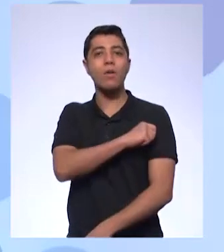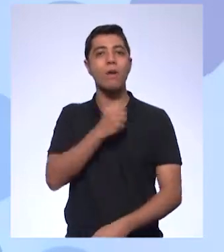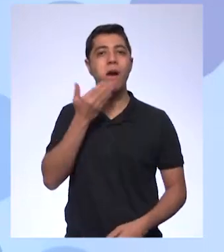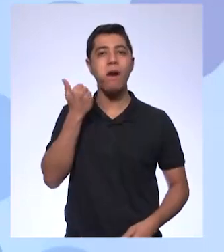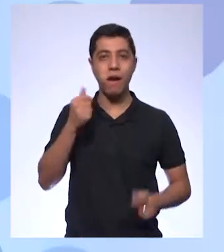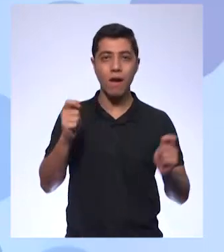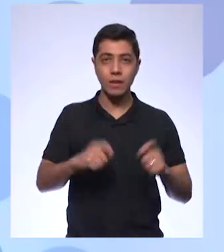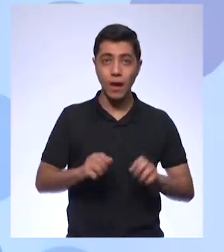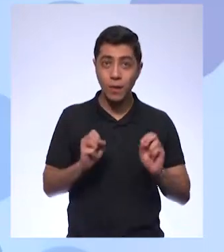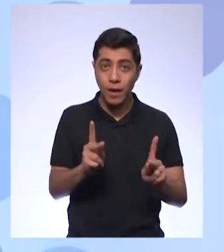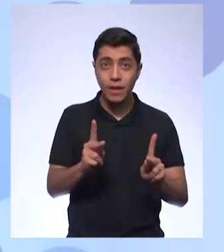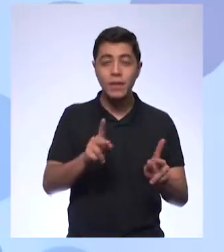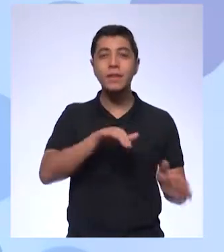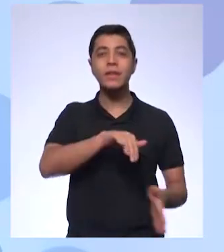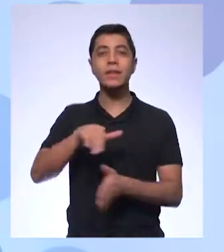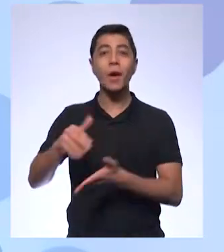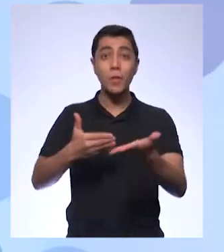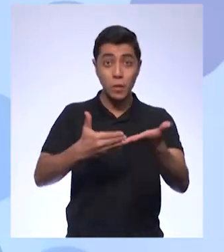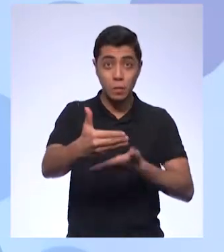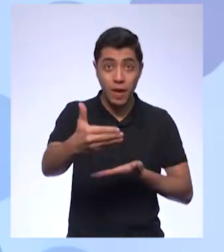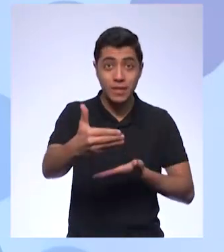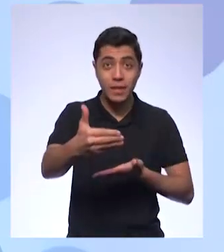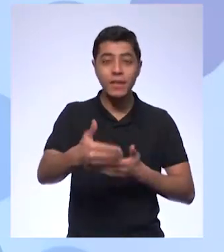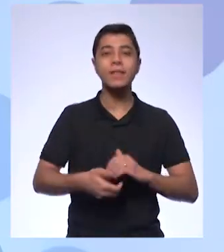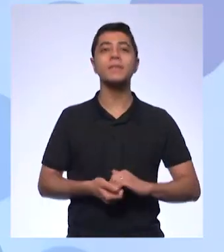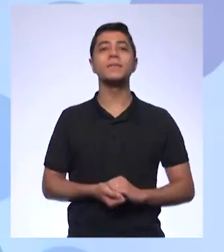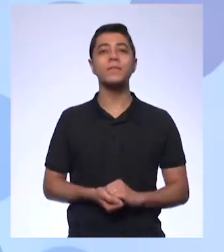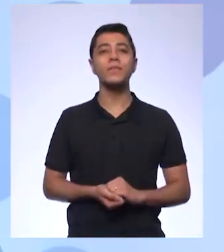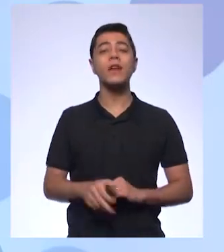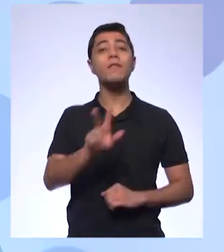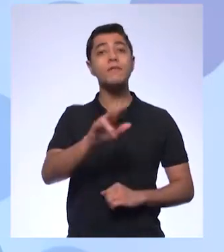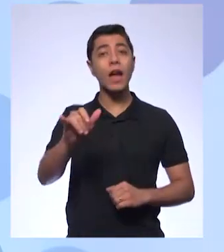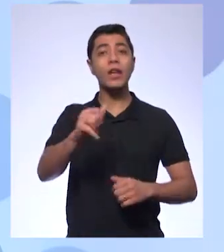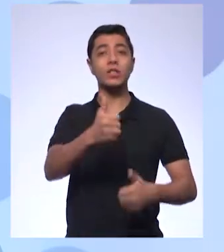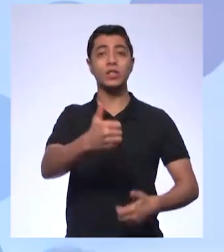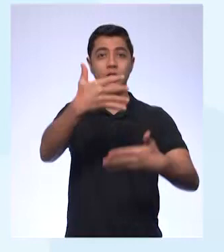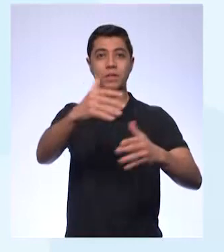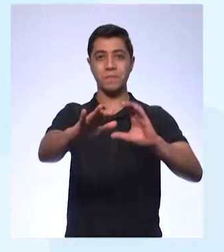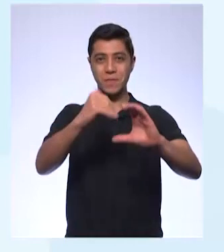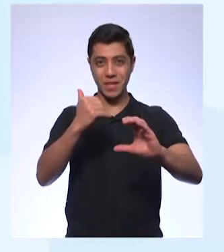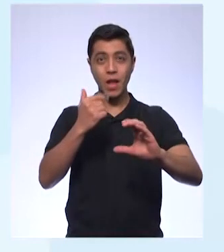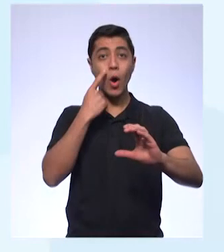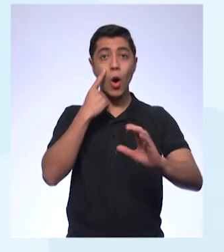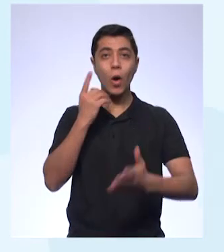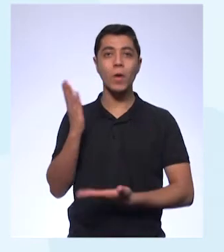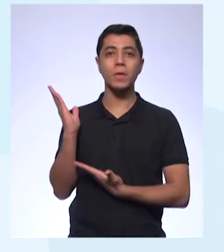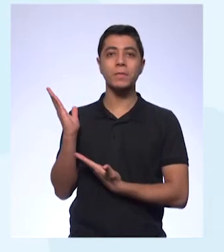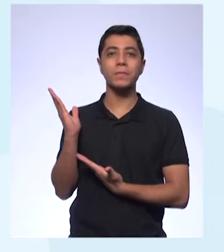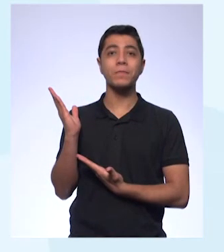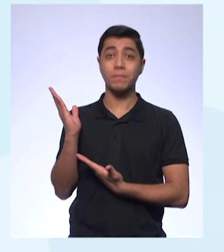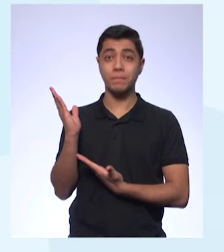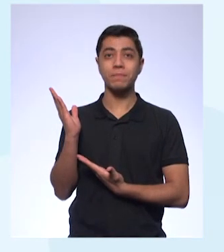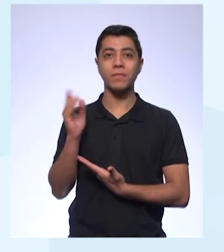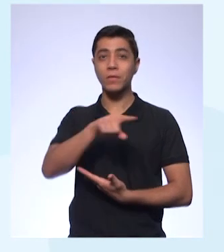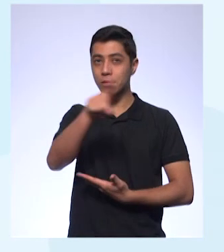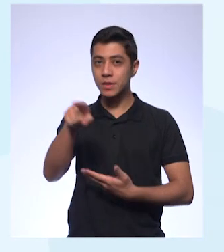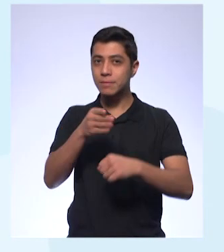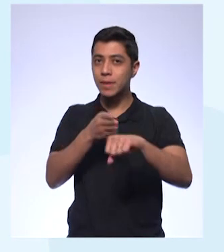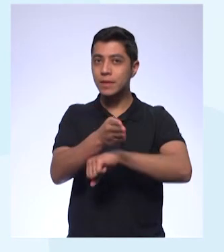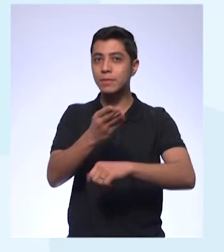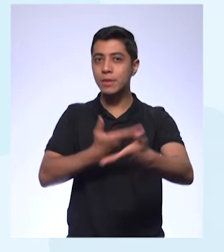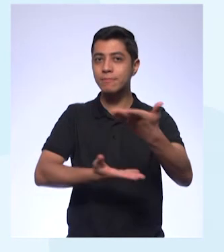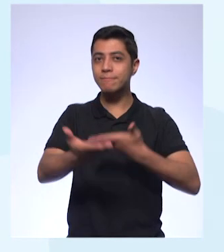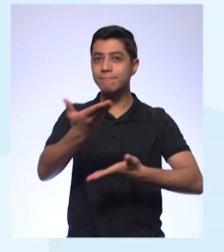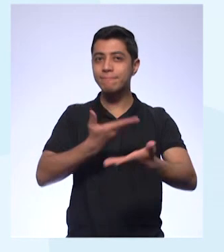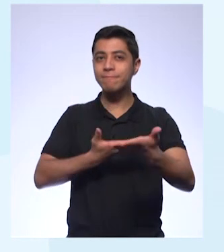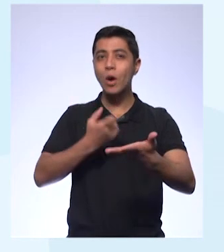trabalhos, então? Vamos já iniciar com uma interação via chat. Dá uma olhadinha aí na tela. Então,